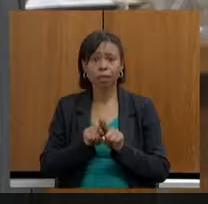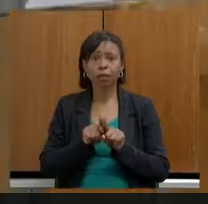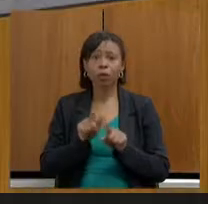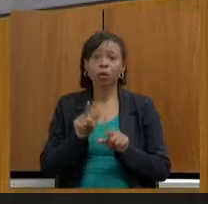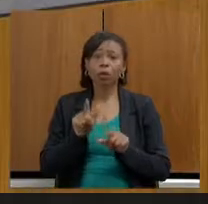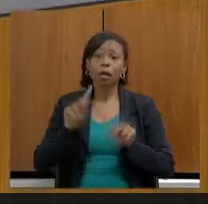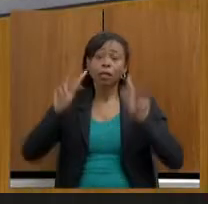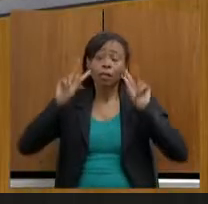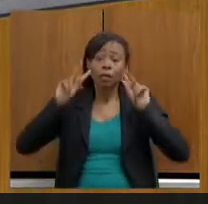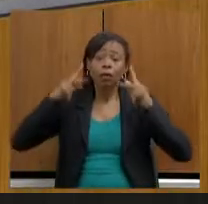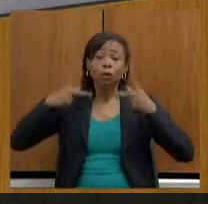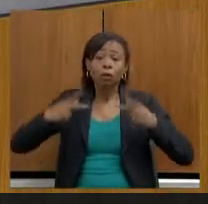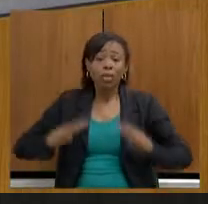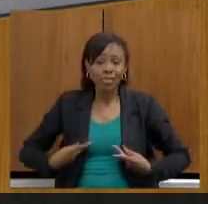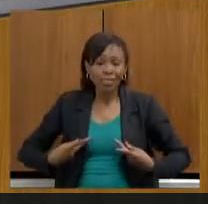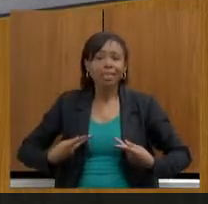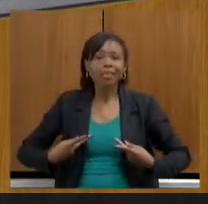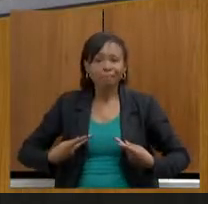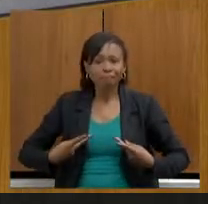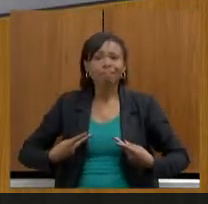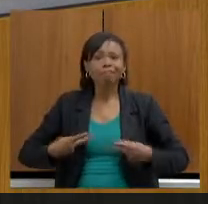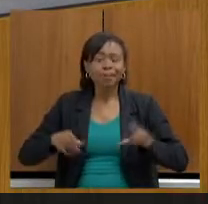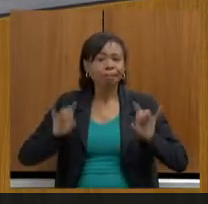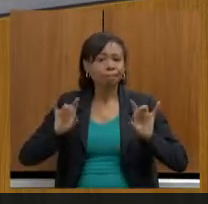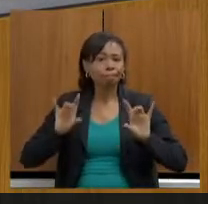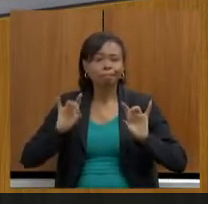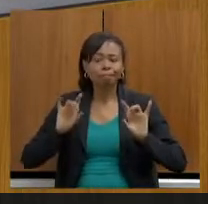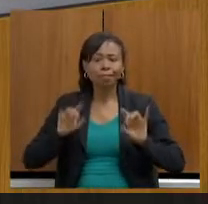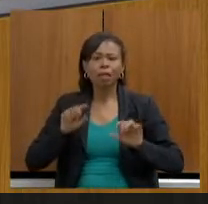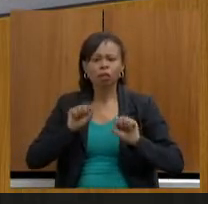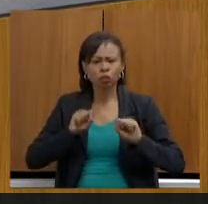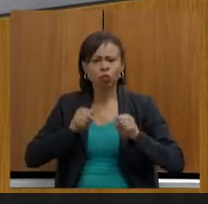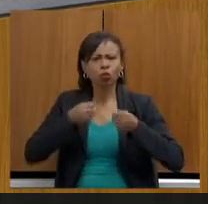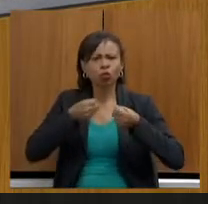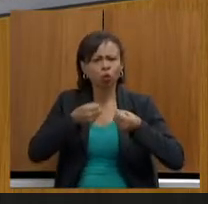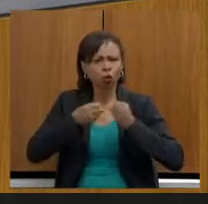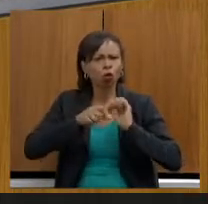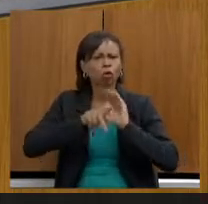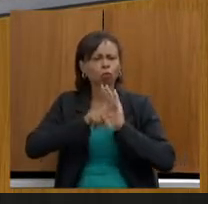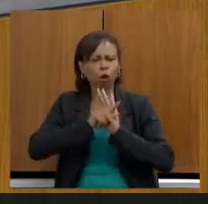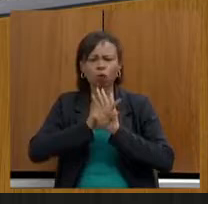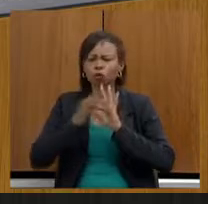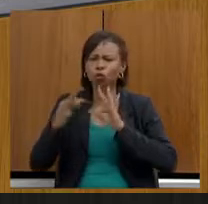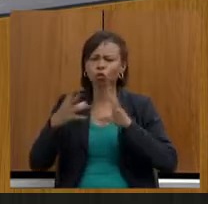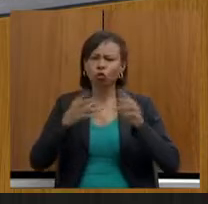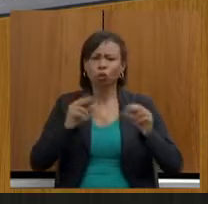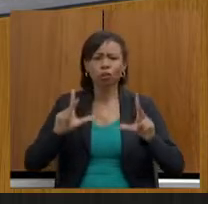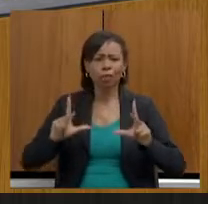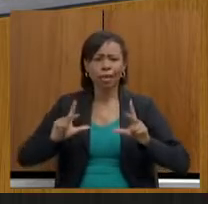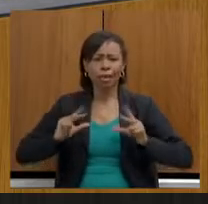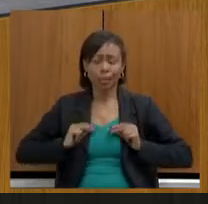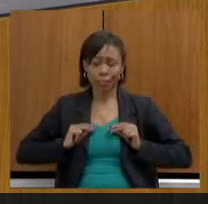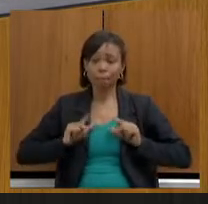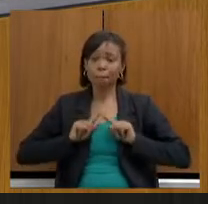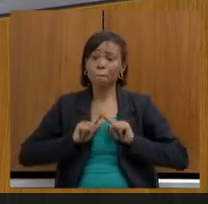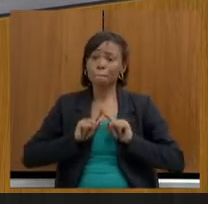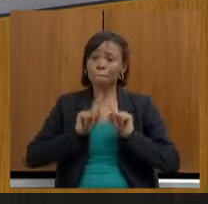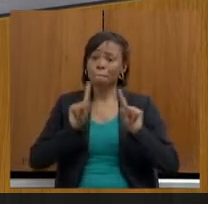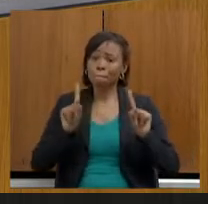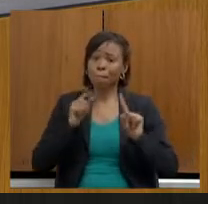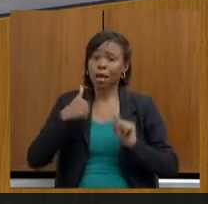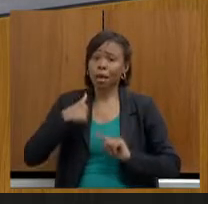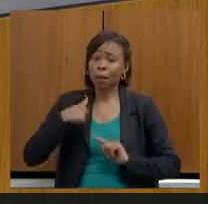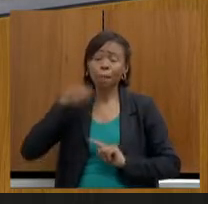conseguir reconhecer internos peculiares também esse esforço da forma que todos merecem mas a minha maior